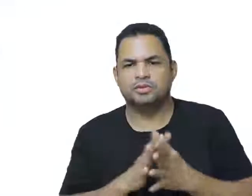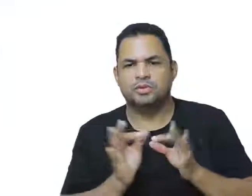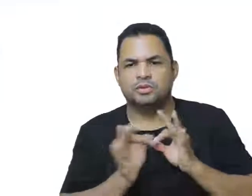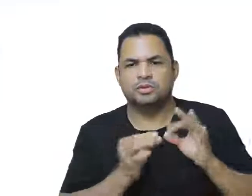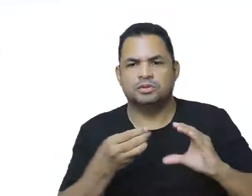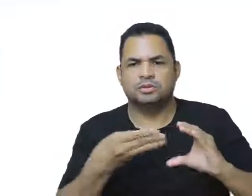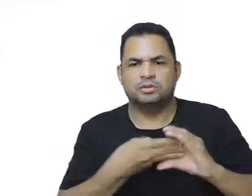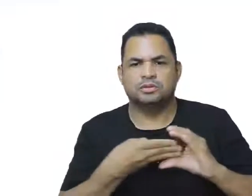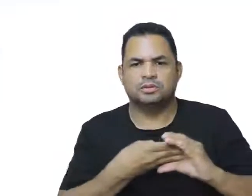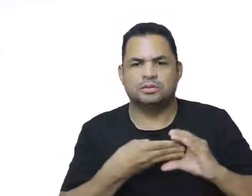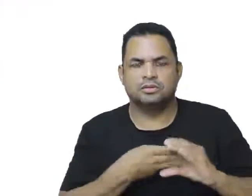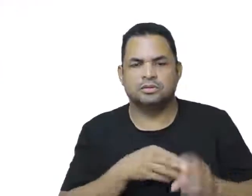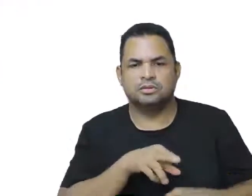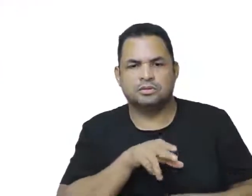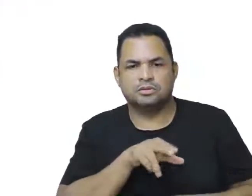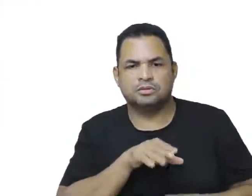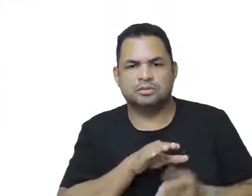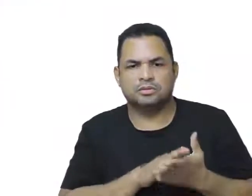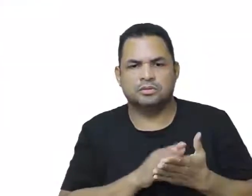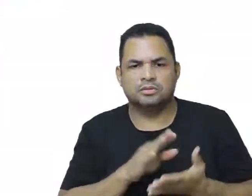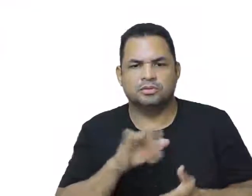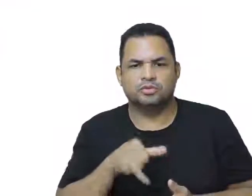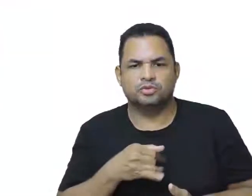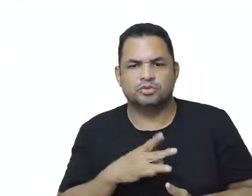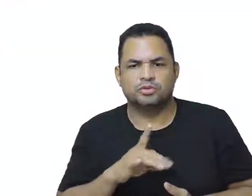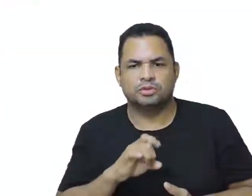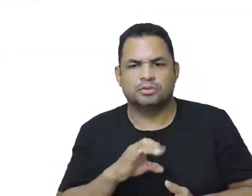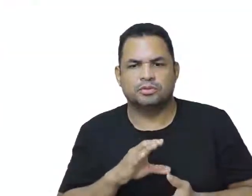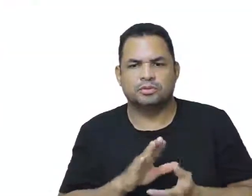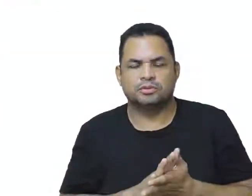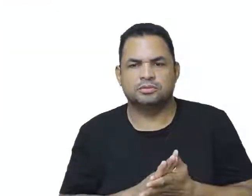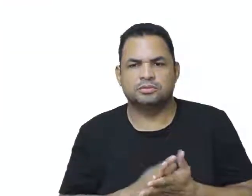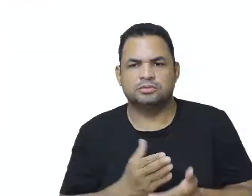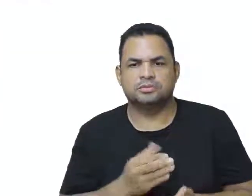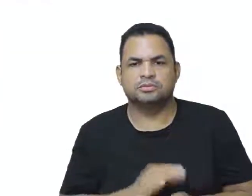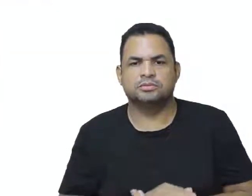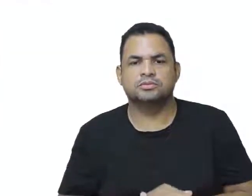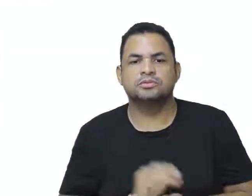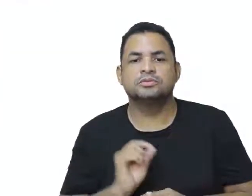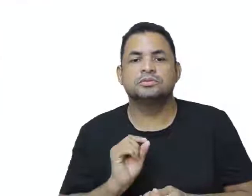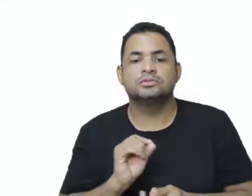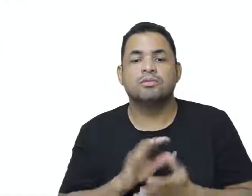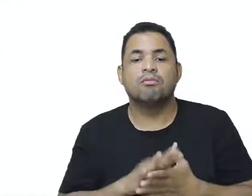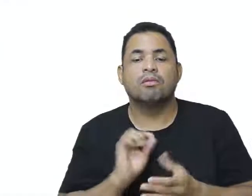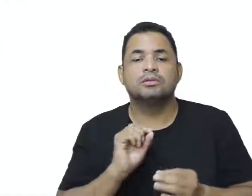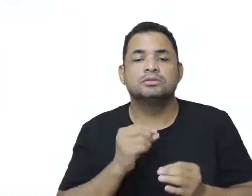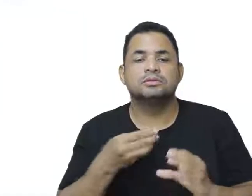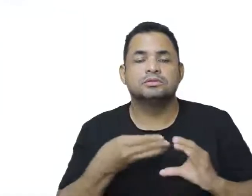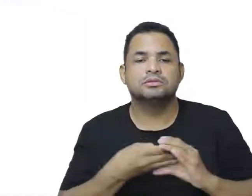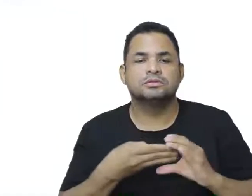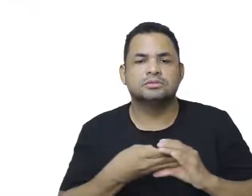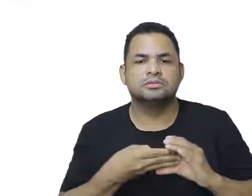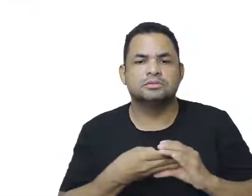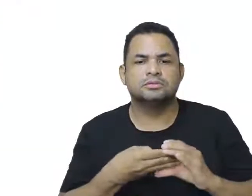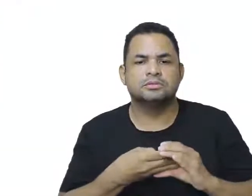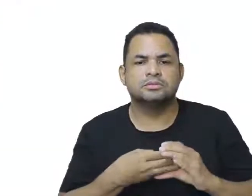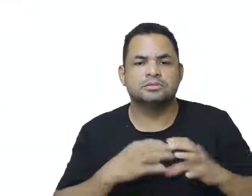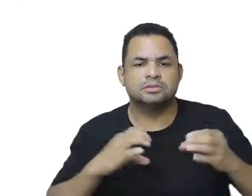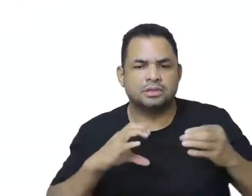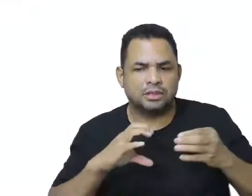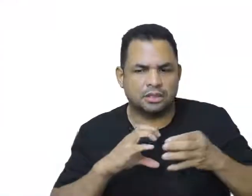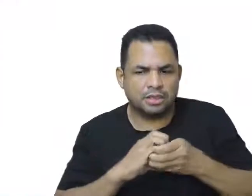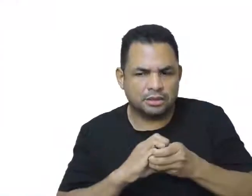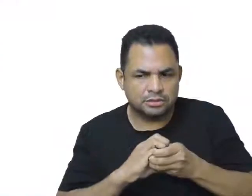células semelhantes justapostas. O que são células justapostas, pessoal? Elas são